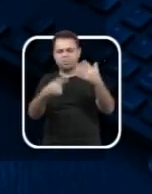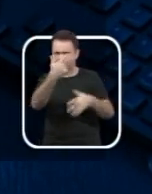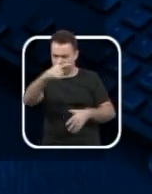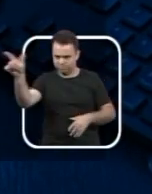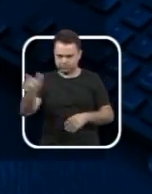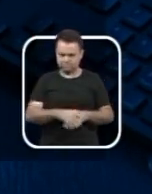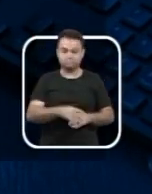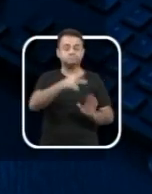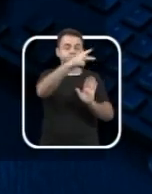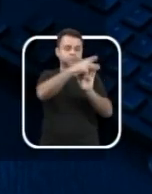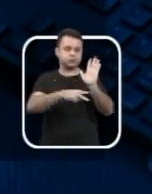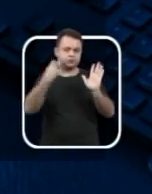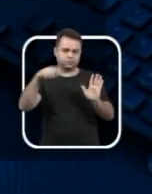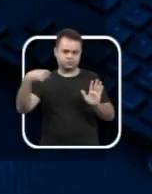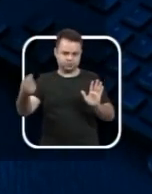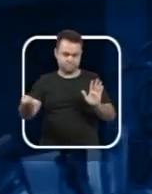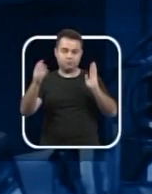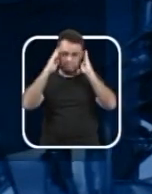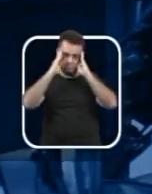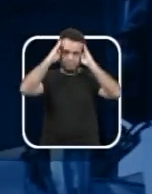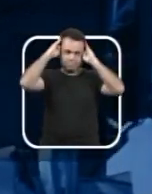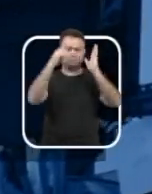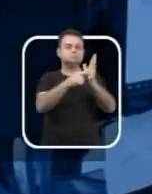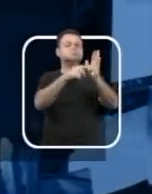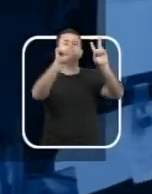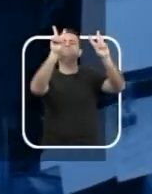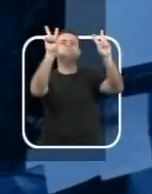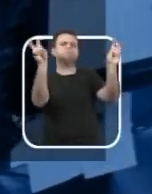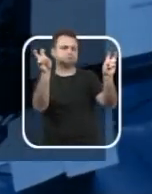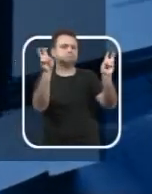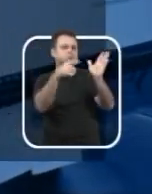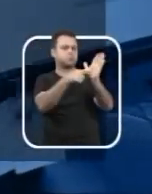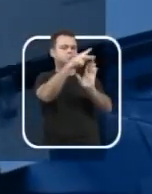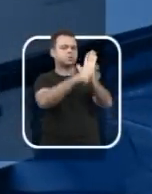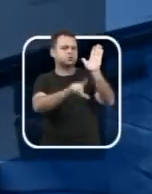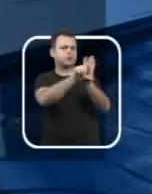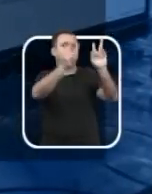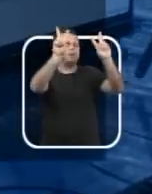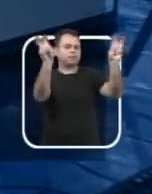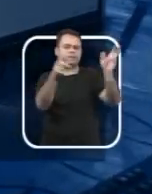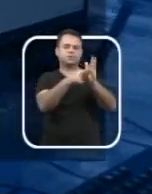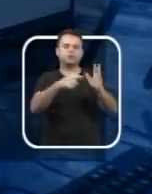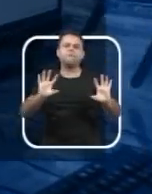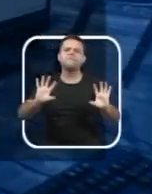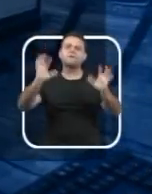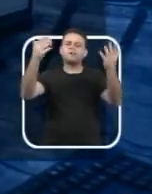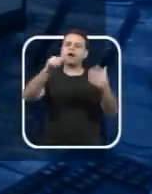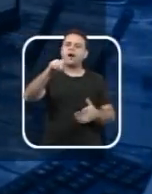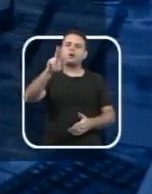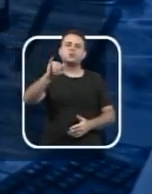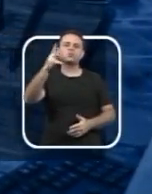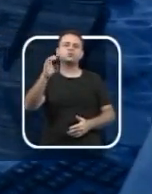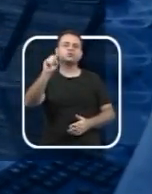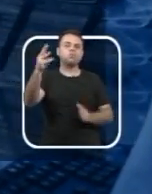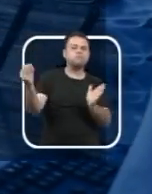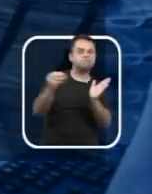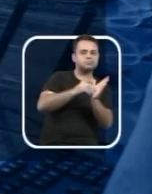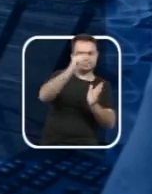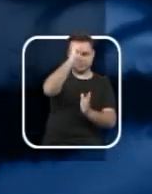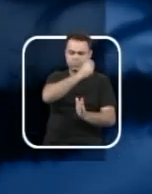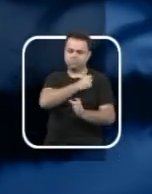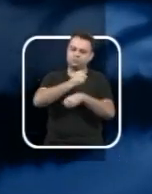providências. Paulo Paulera, do Progressistas, protocolou o projeto de lei que inclui a Aquishow no calendário oficial